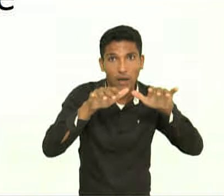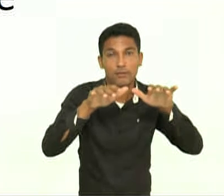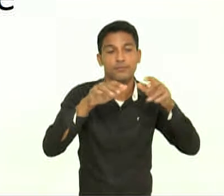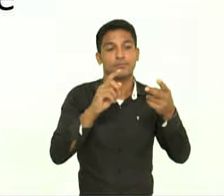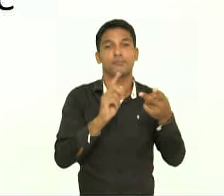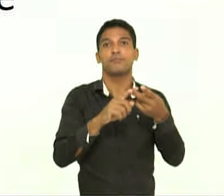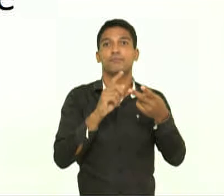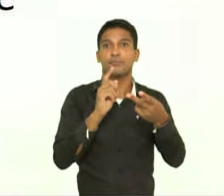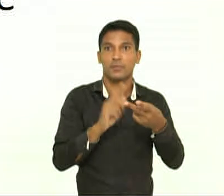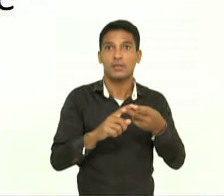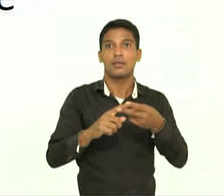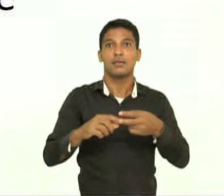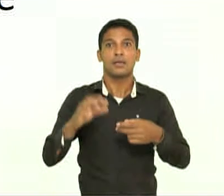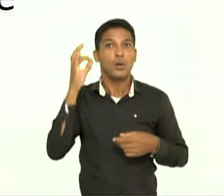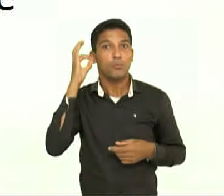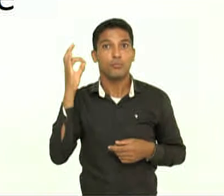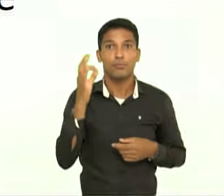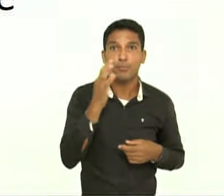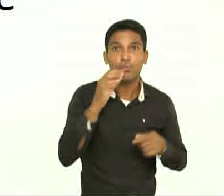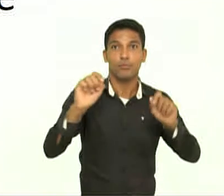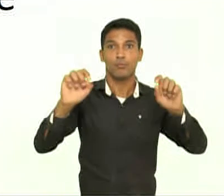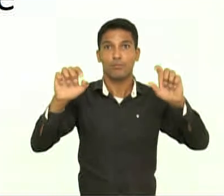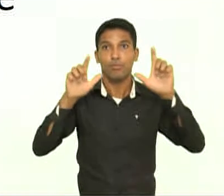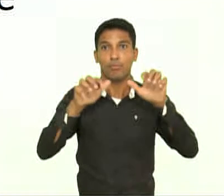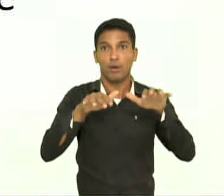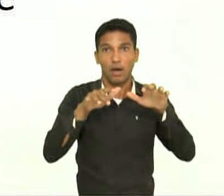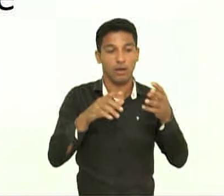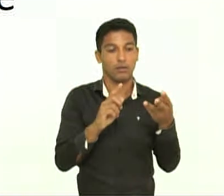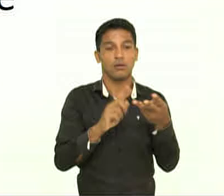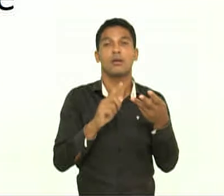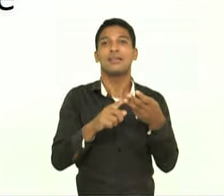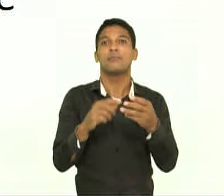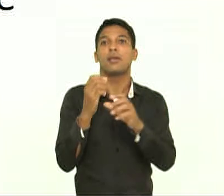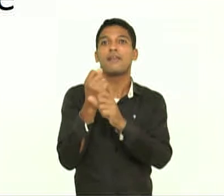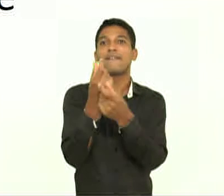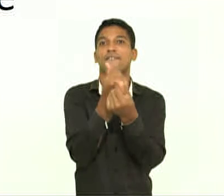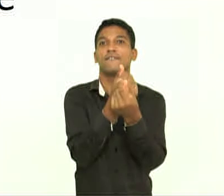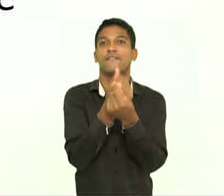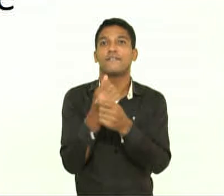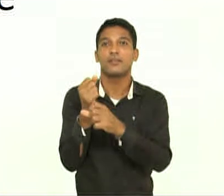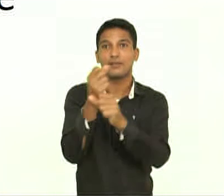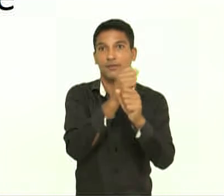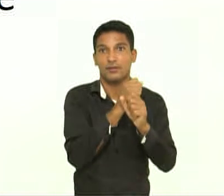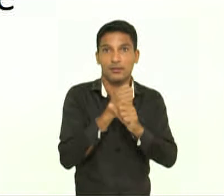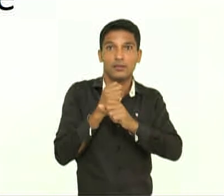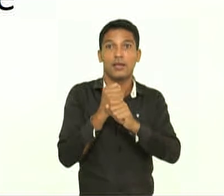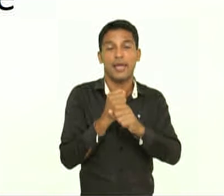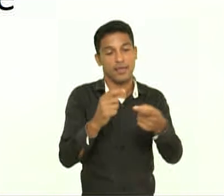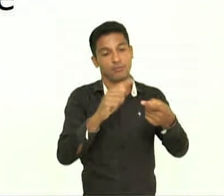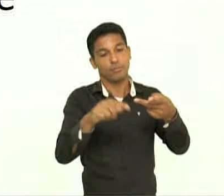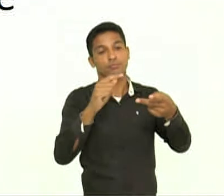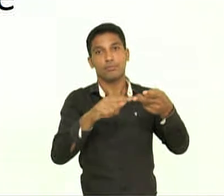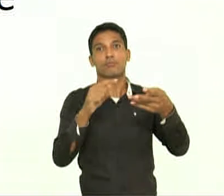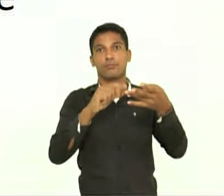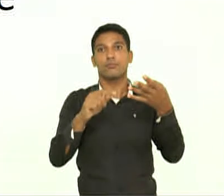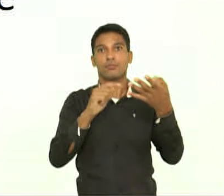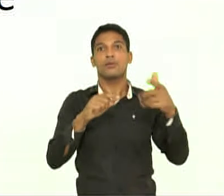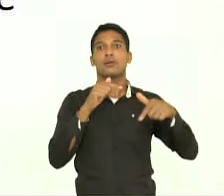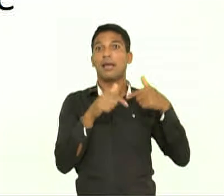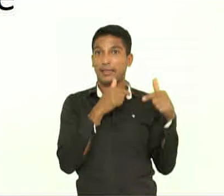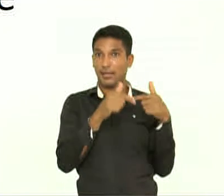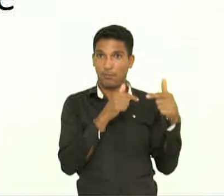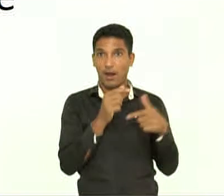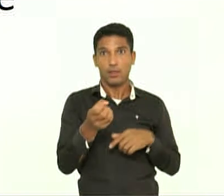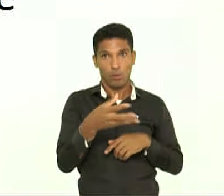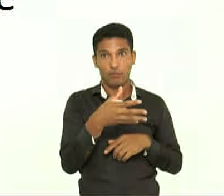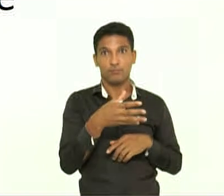finanças, marketing e várias outras áreas que vêm também exatamente deste mundo mais globalizado, dessa